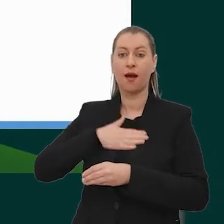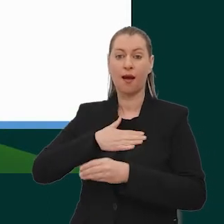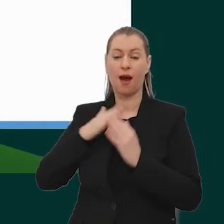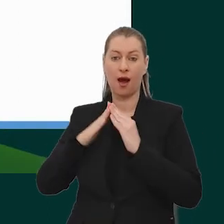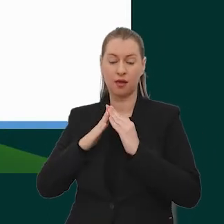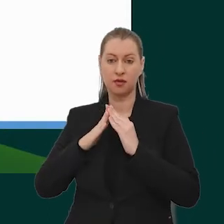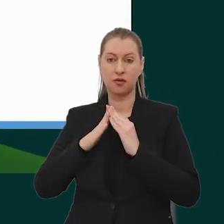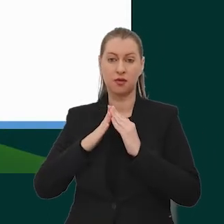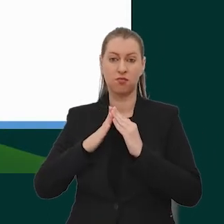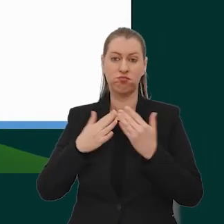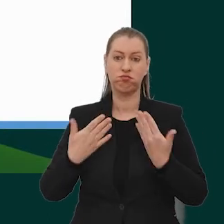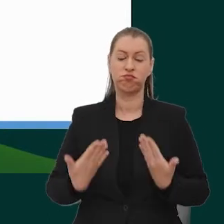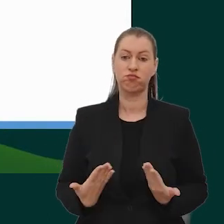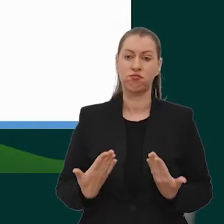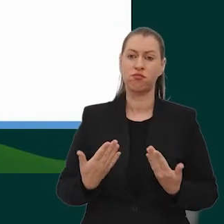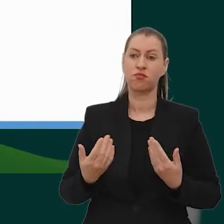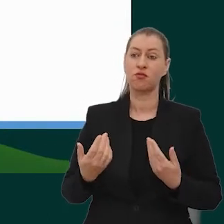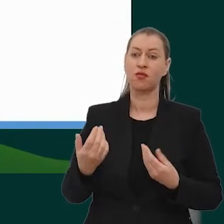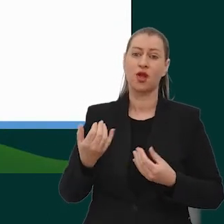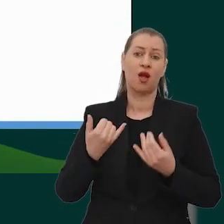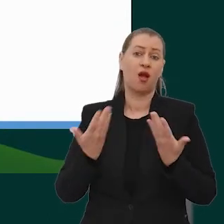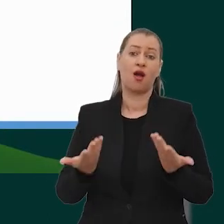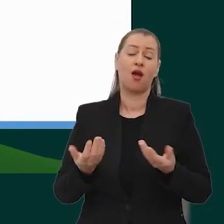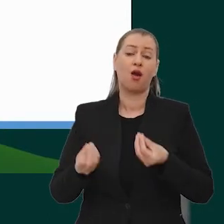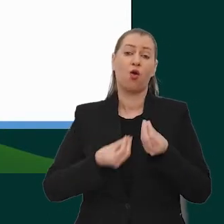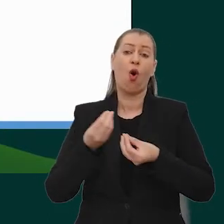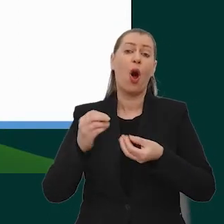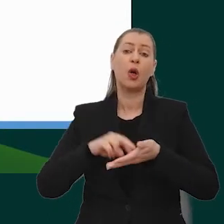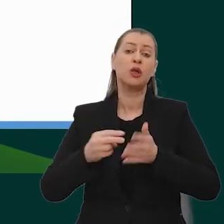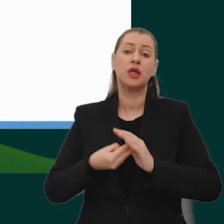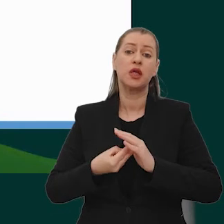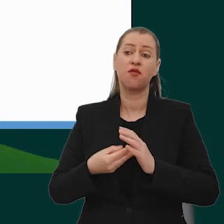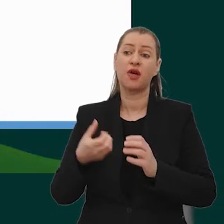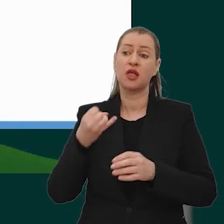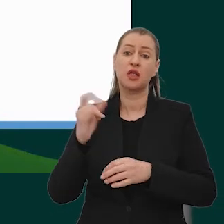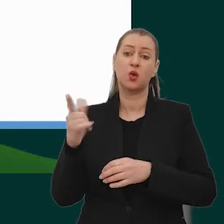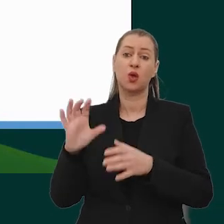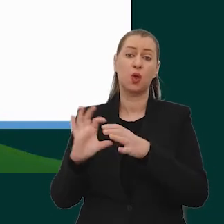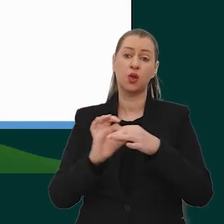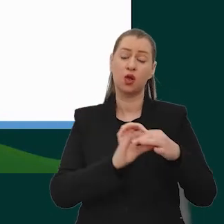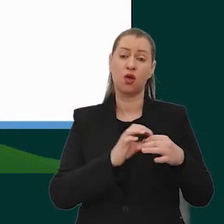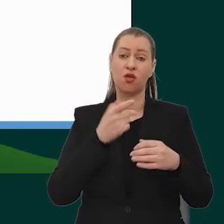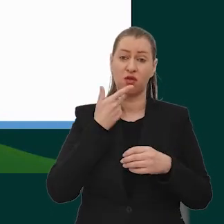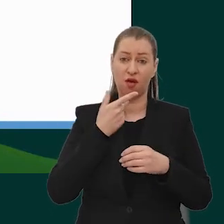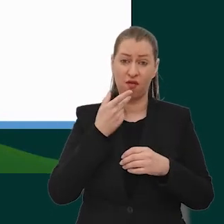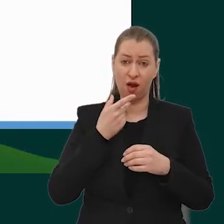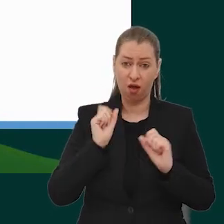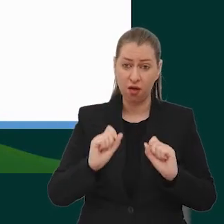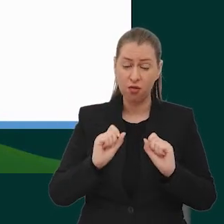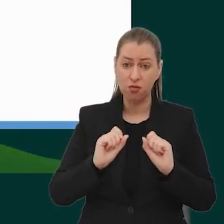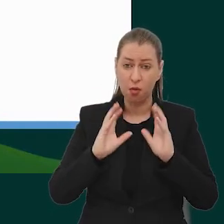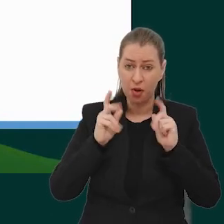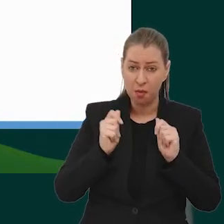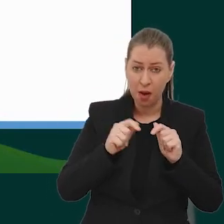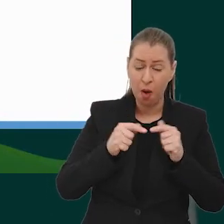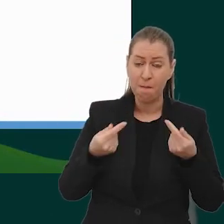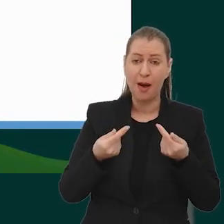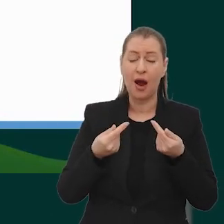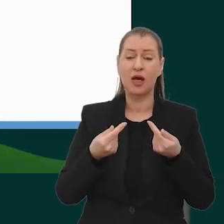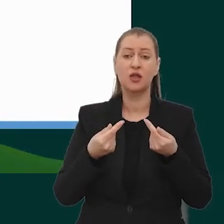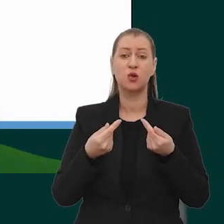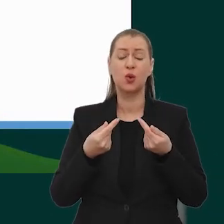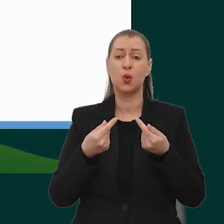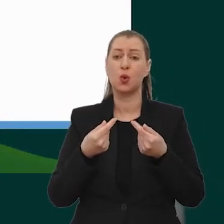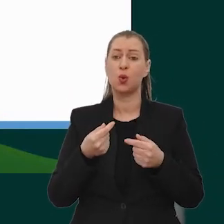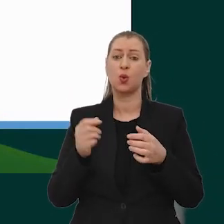tem o contexto, o que geralmente o ser humano vai ter, porque ele está conversando com alguém sobre um animal, mas o computador não tem esse mesmo